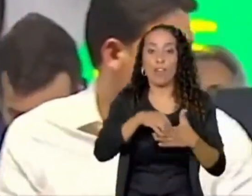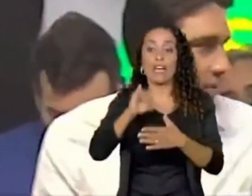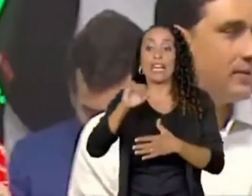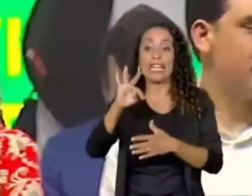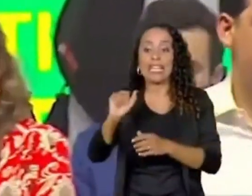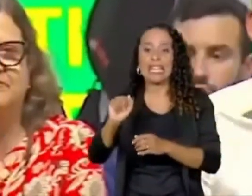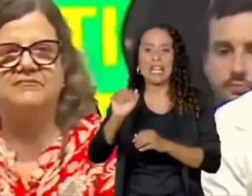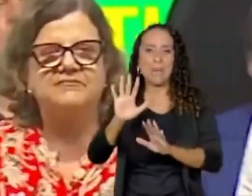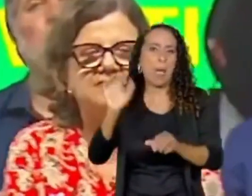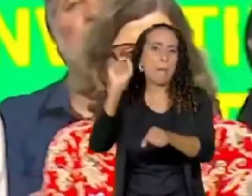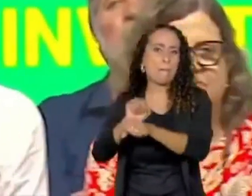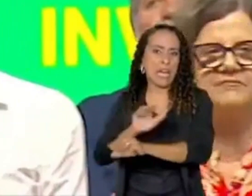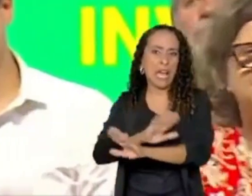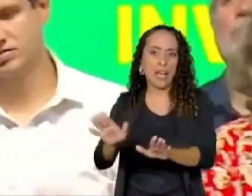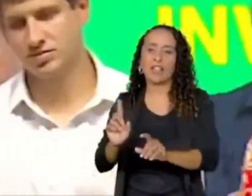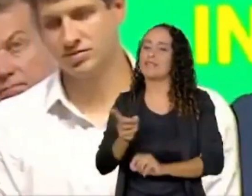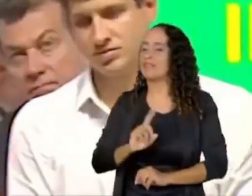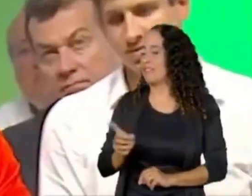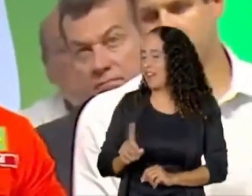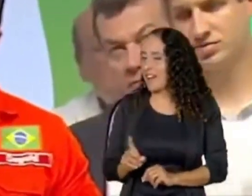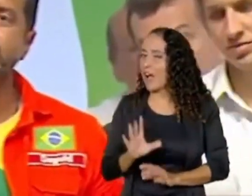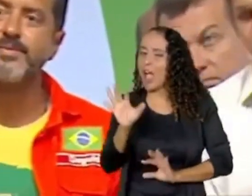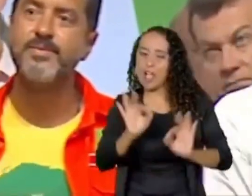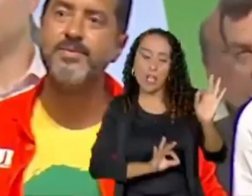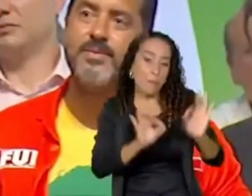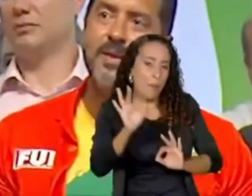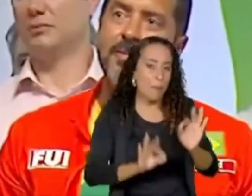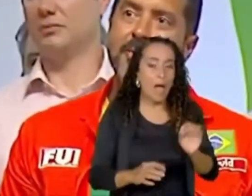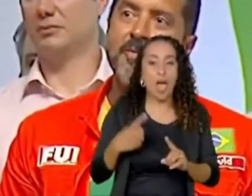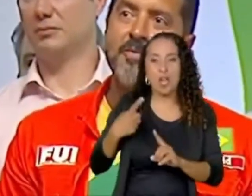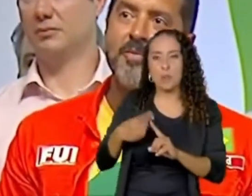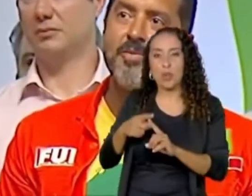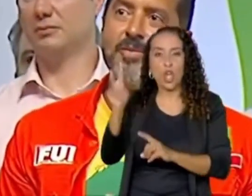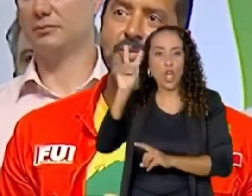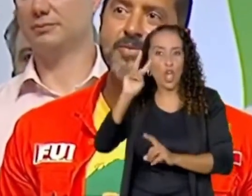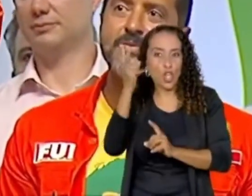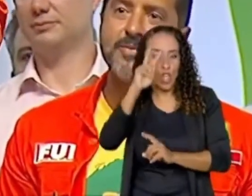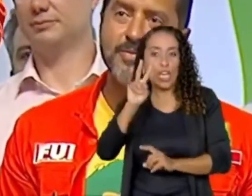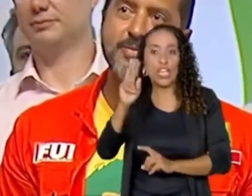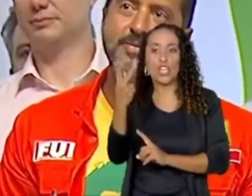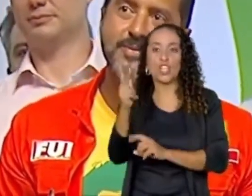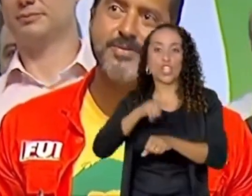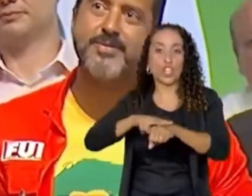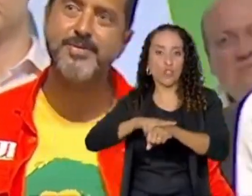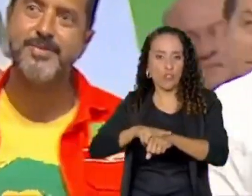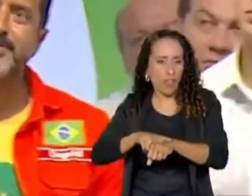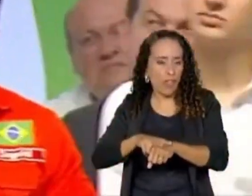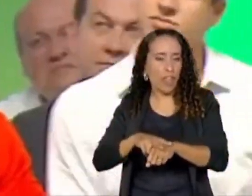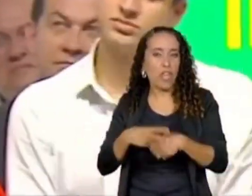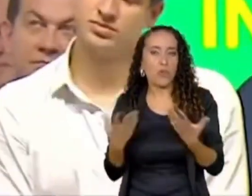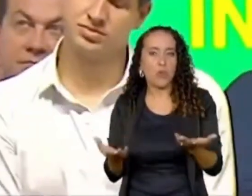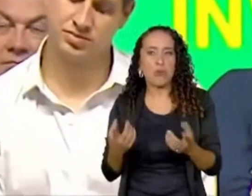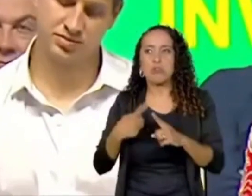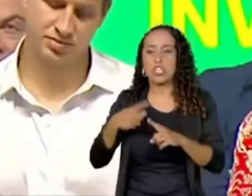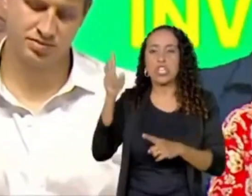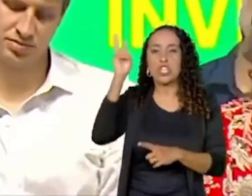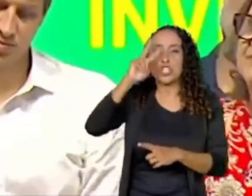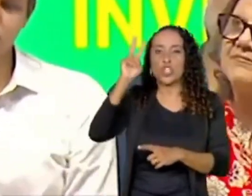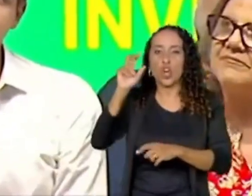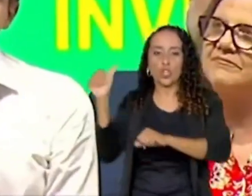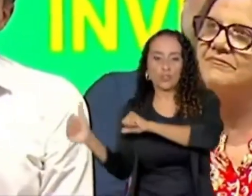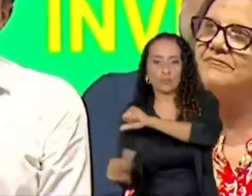aí. Se prepare, porque com essa história de hidrogênio verde, se prepare, porque com essa história de